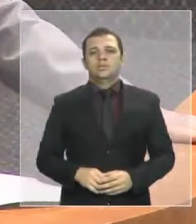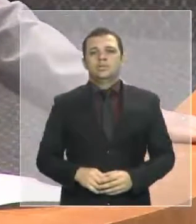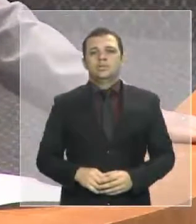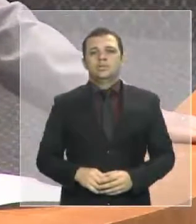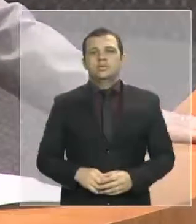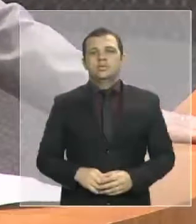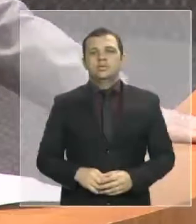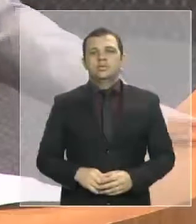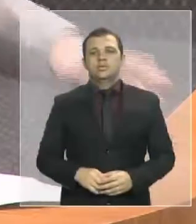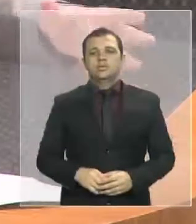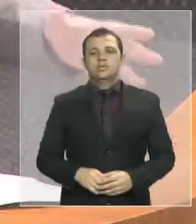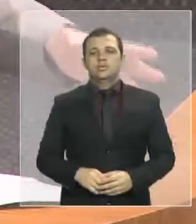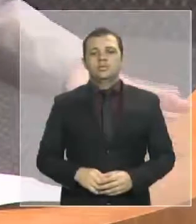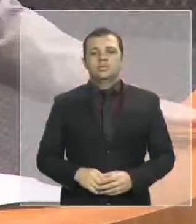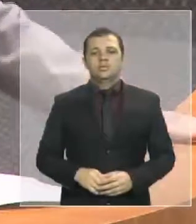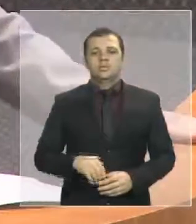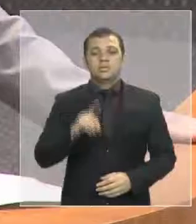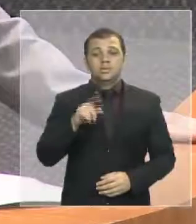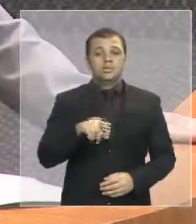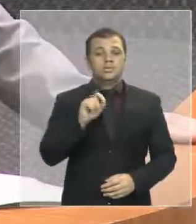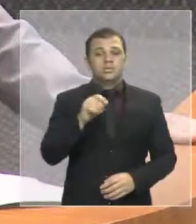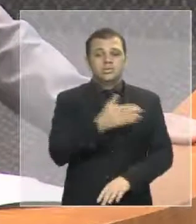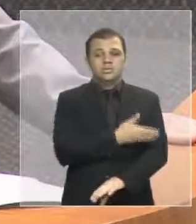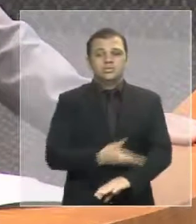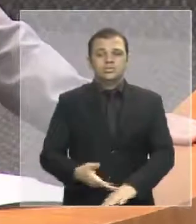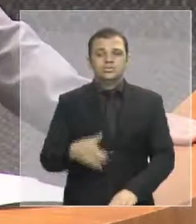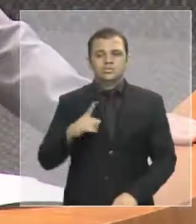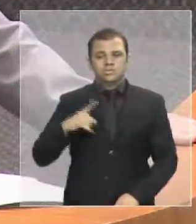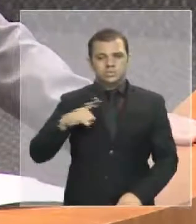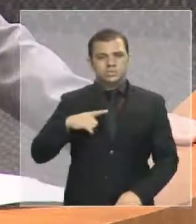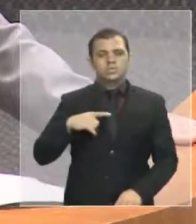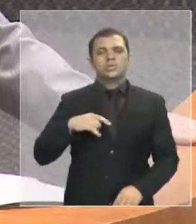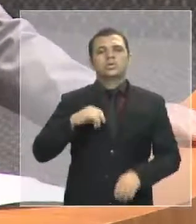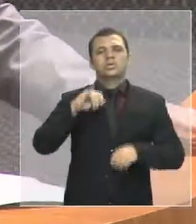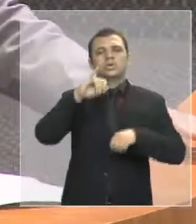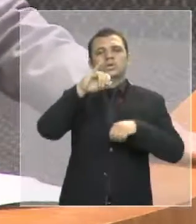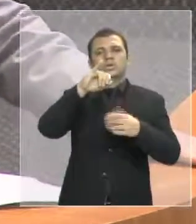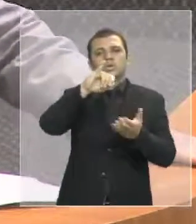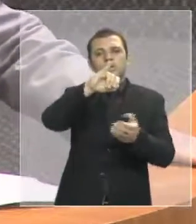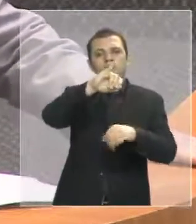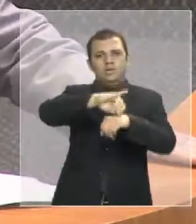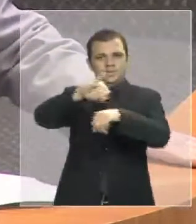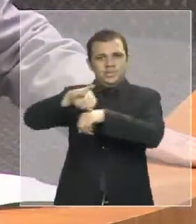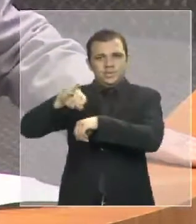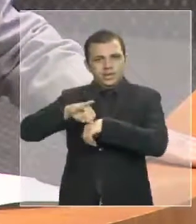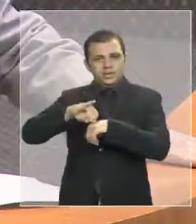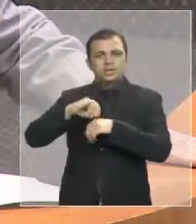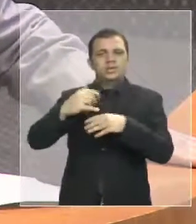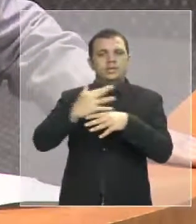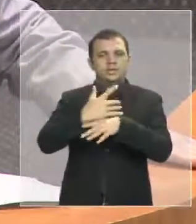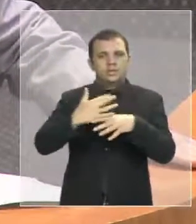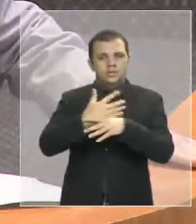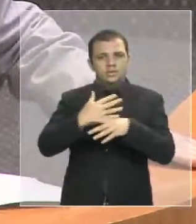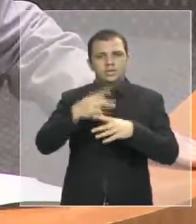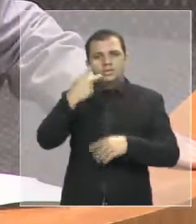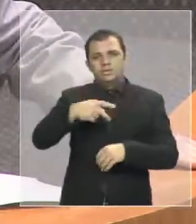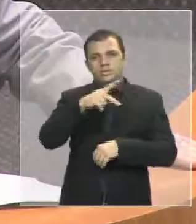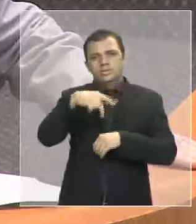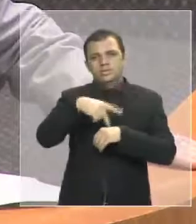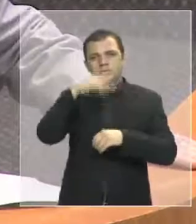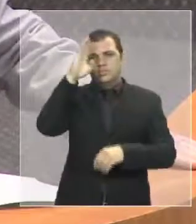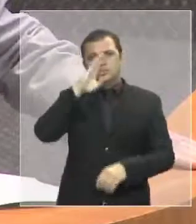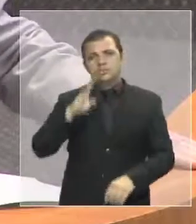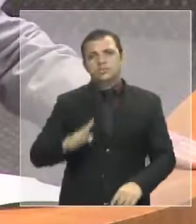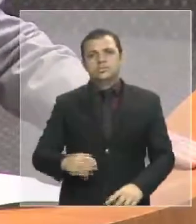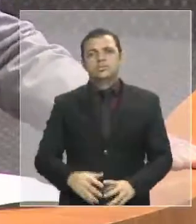que é comum nas capitais nas cidades do nosso país